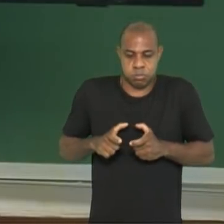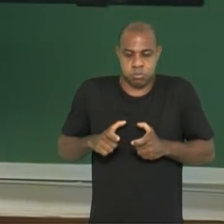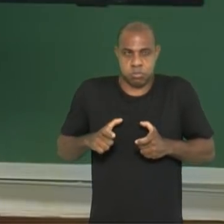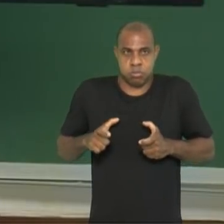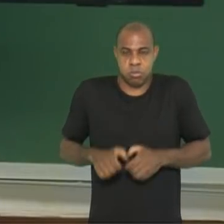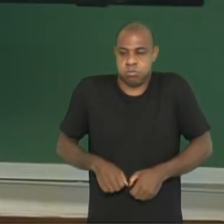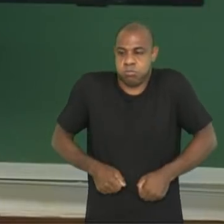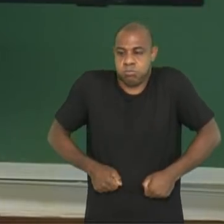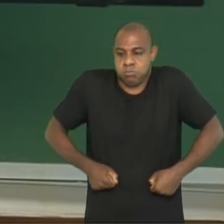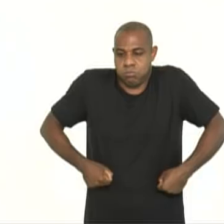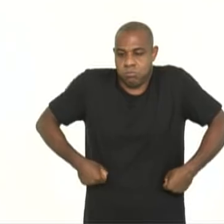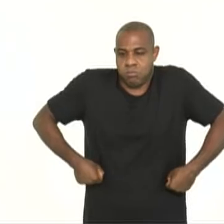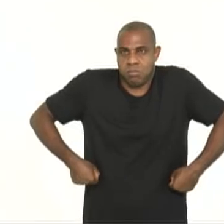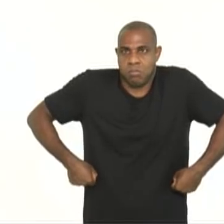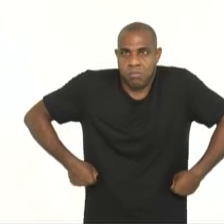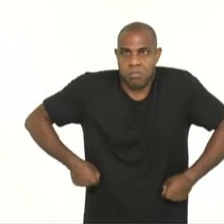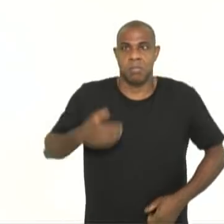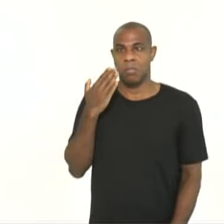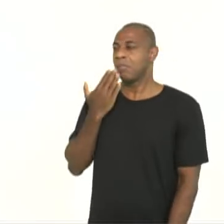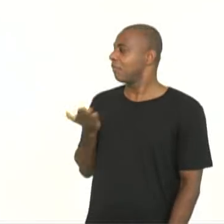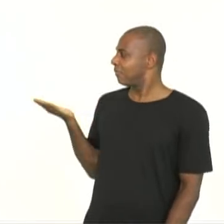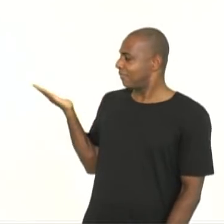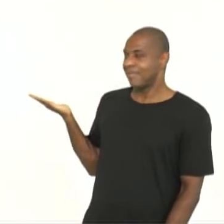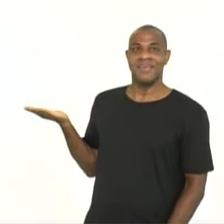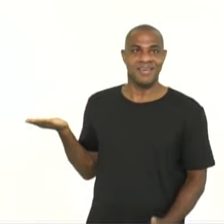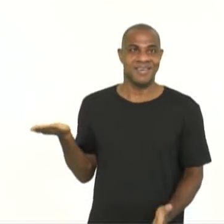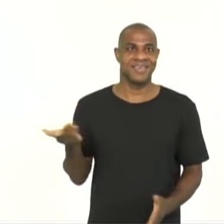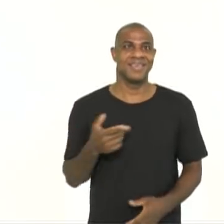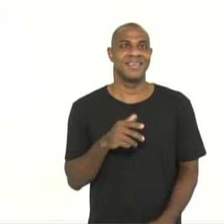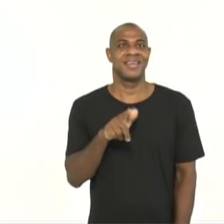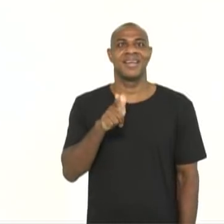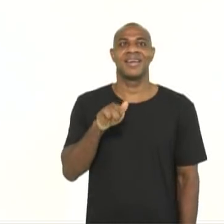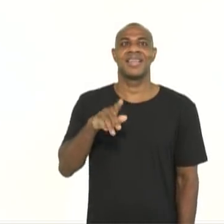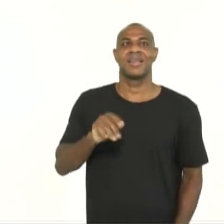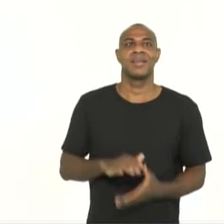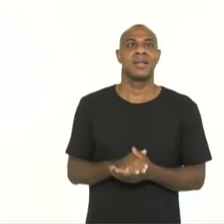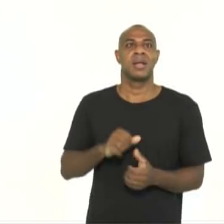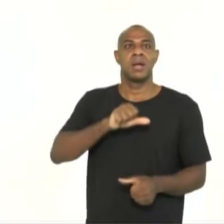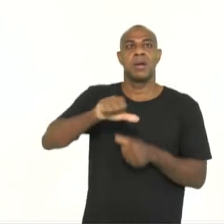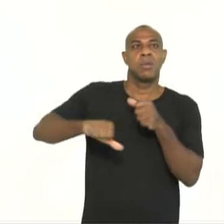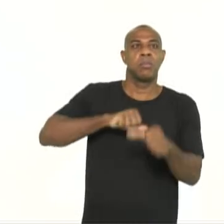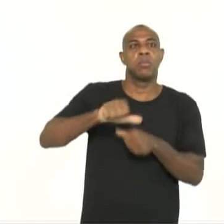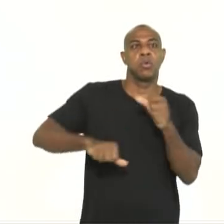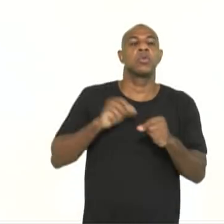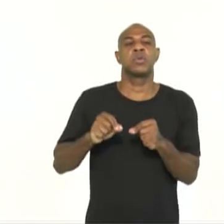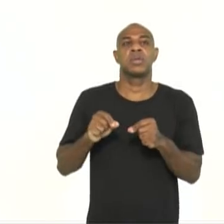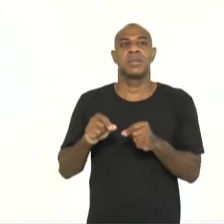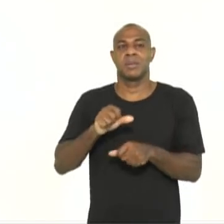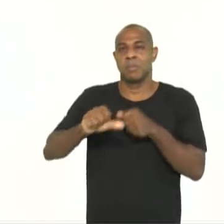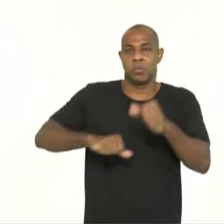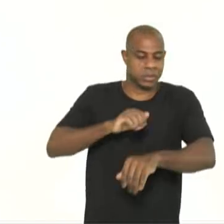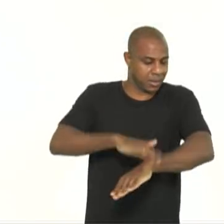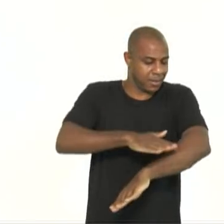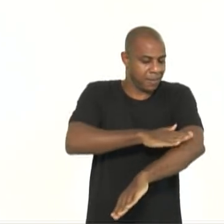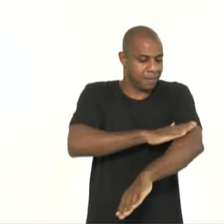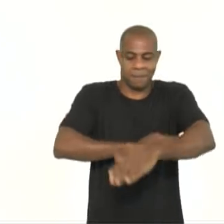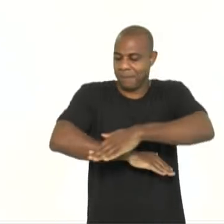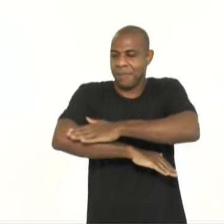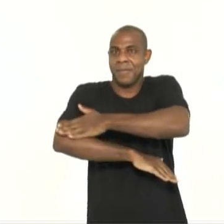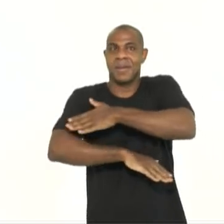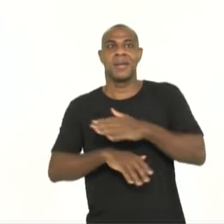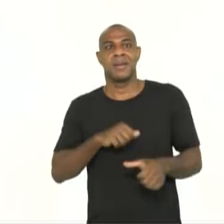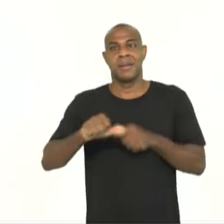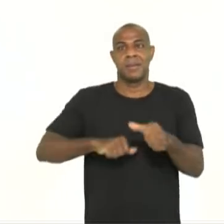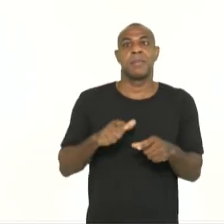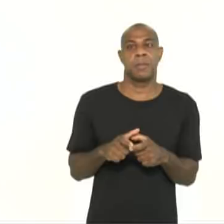Esse processo de trocar o esqueleto dele, a gente chama de muda ou ecdise. Ele faz isso para